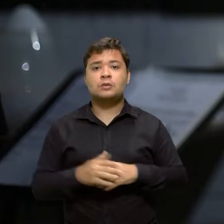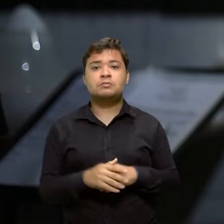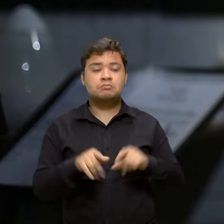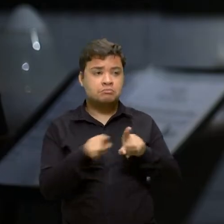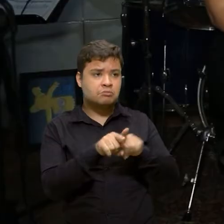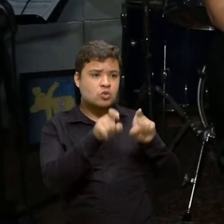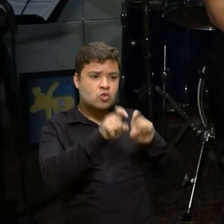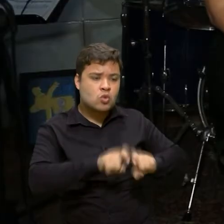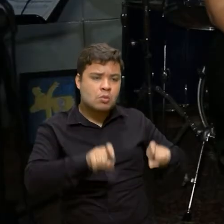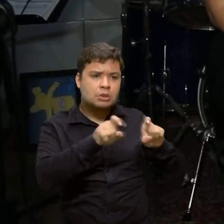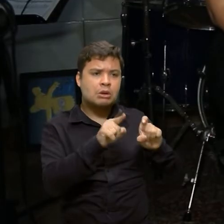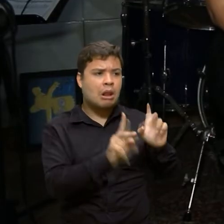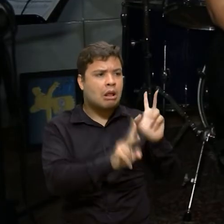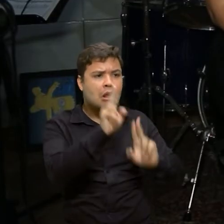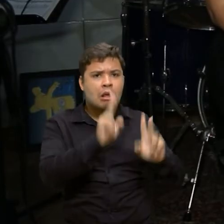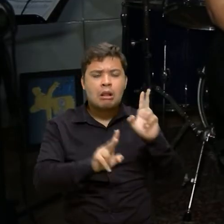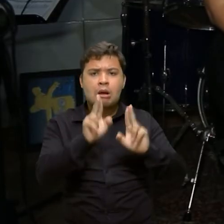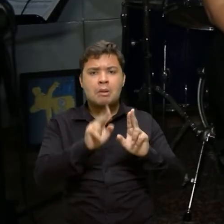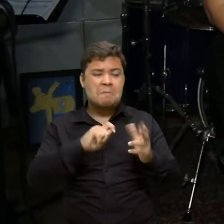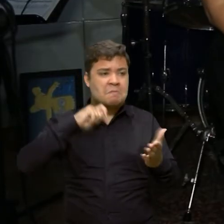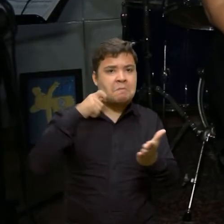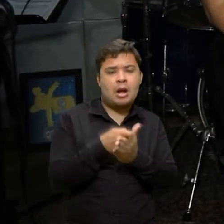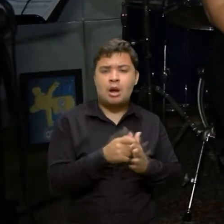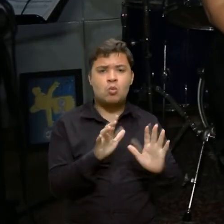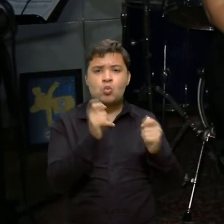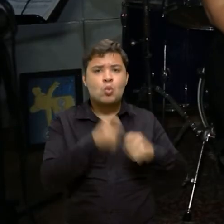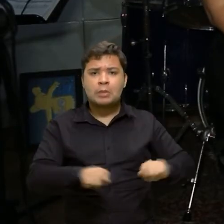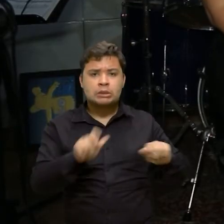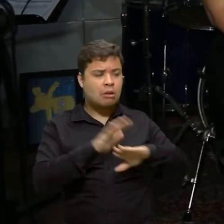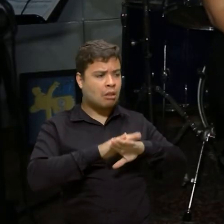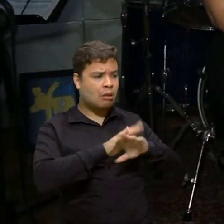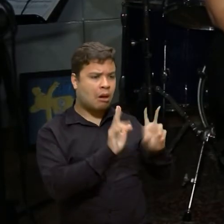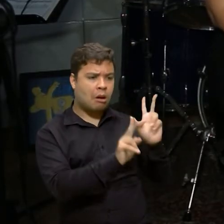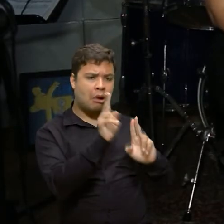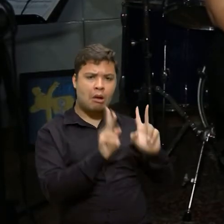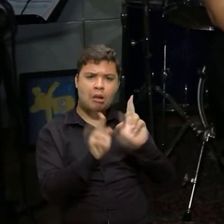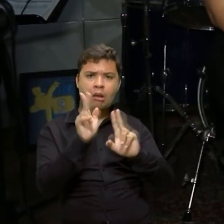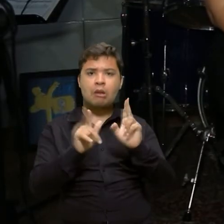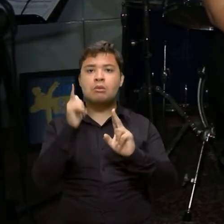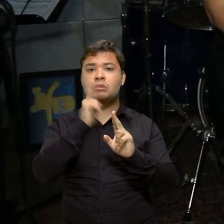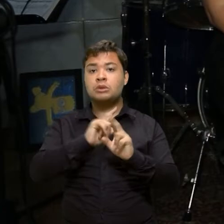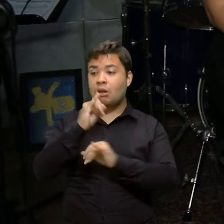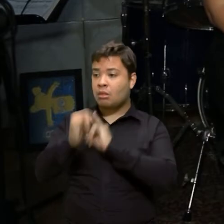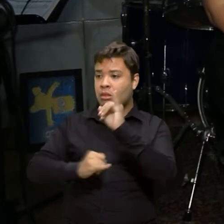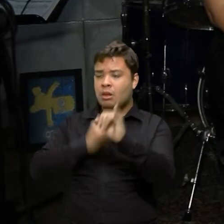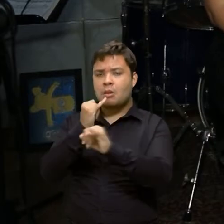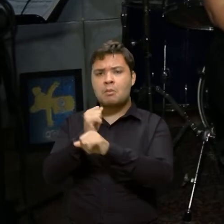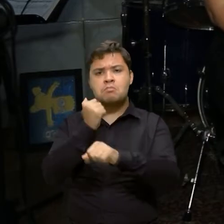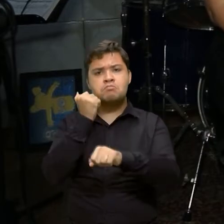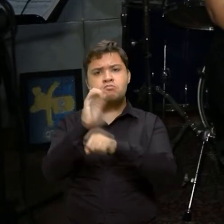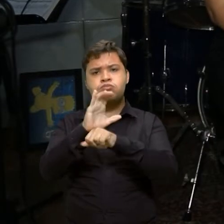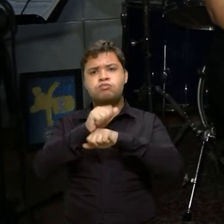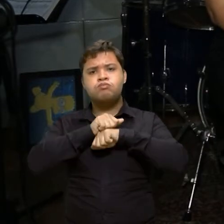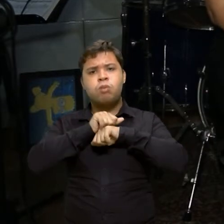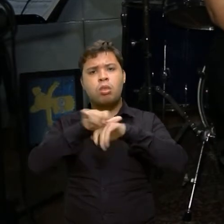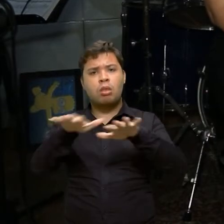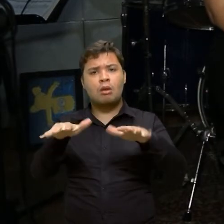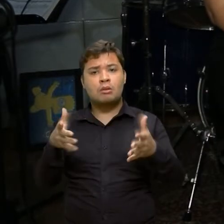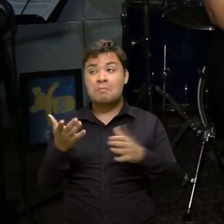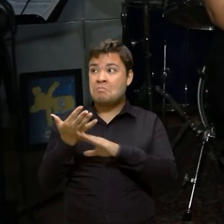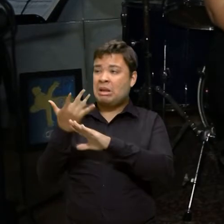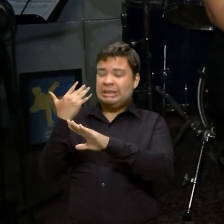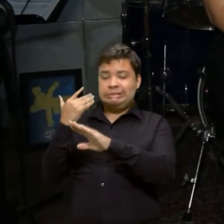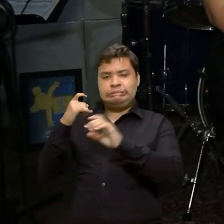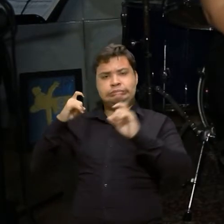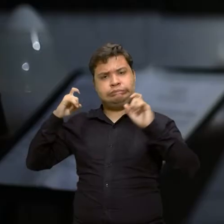definição, você tem um programa de computador, você não precisa pagar, você consegue editar, você já joga na internet e tá lá, entendeu?